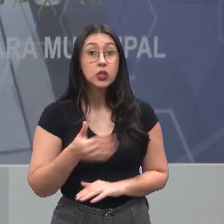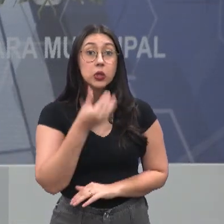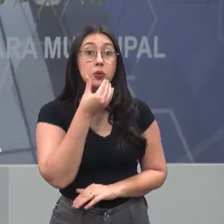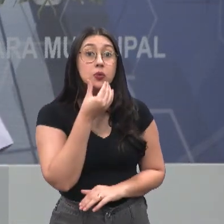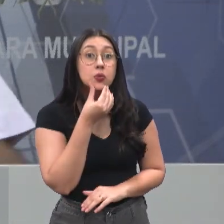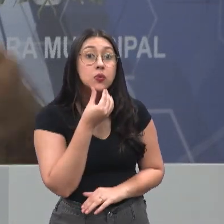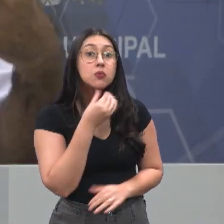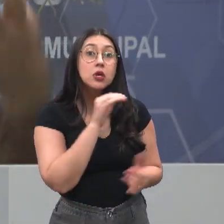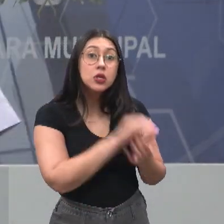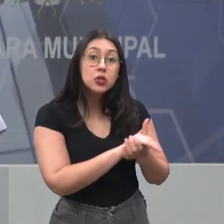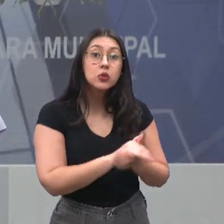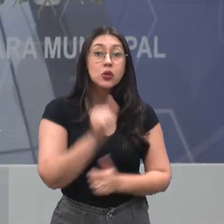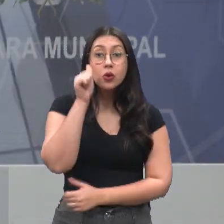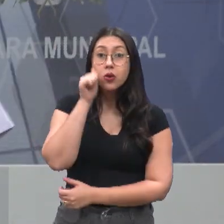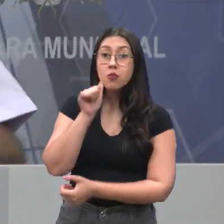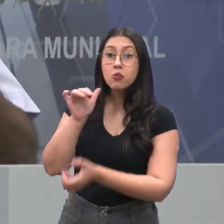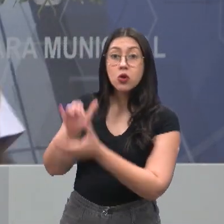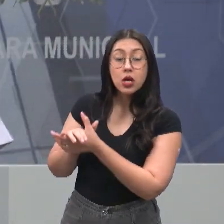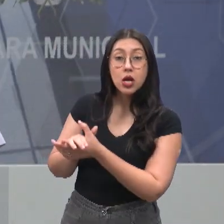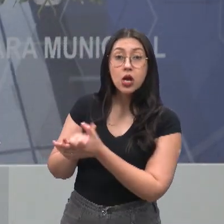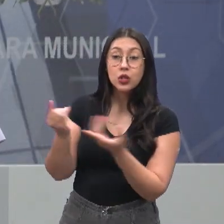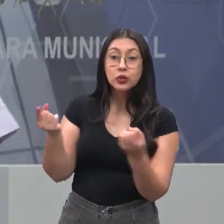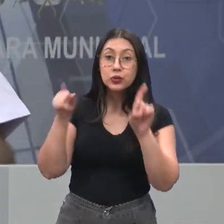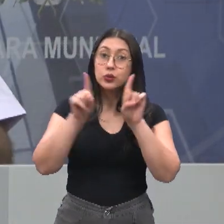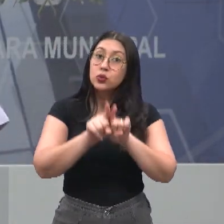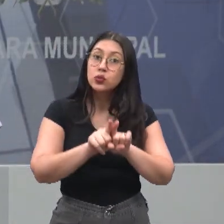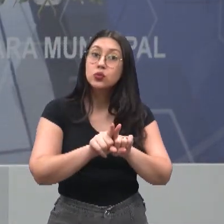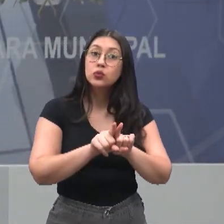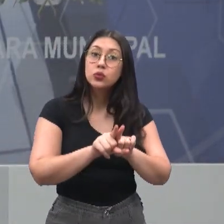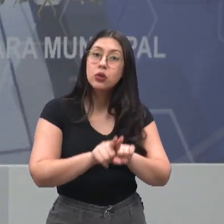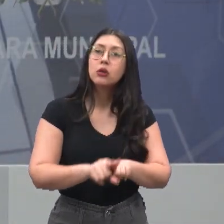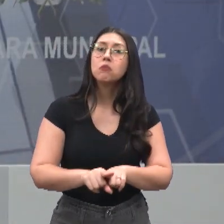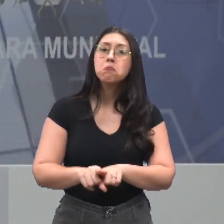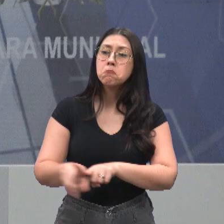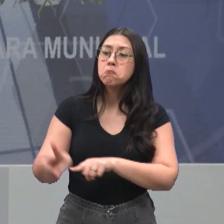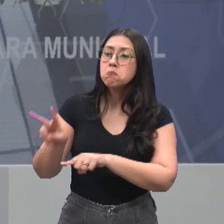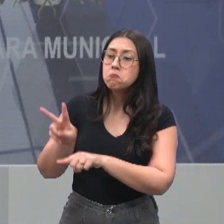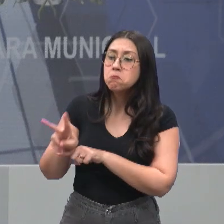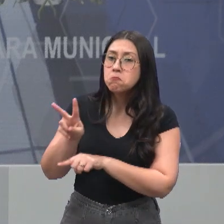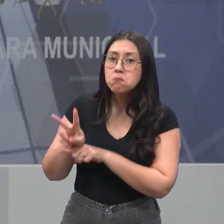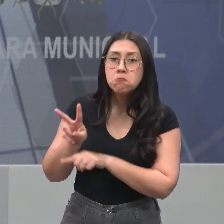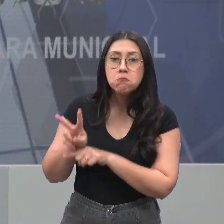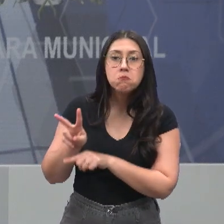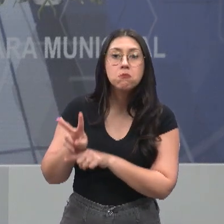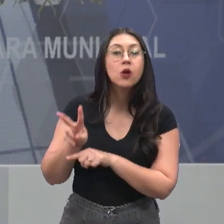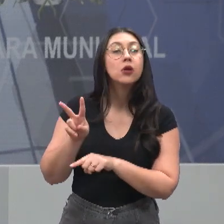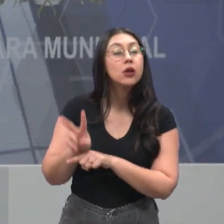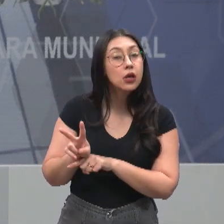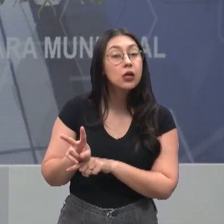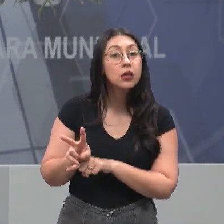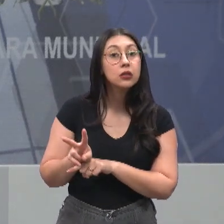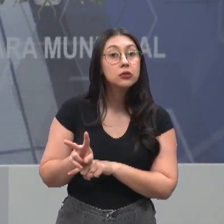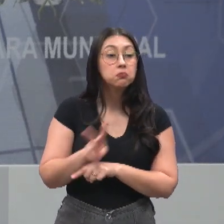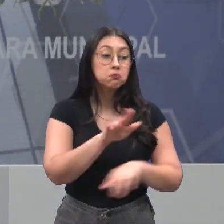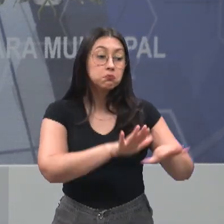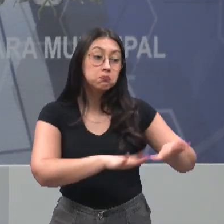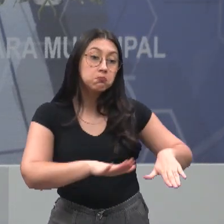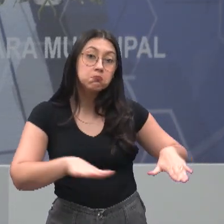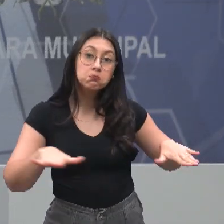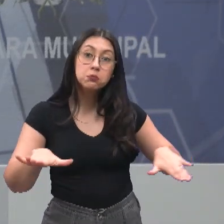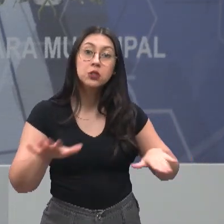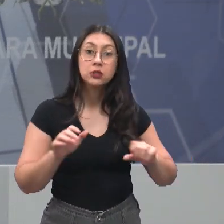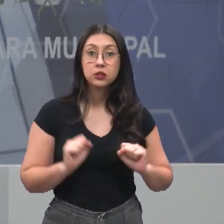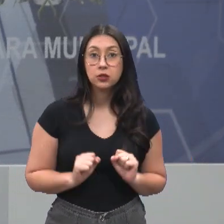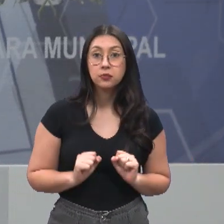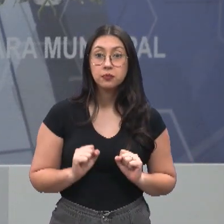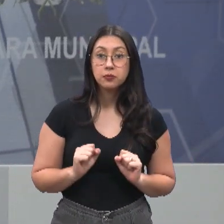mulher, os dois juntos, saem de casa para cuidar das crianças, de outros pais para levar para a escola.